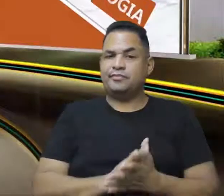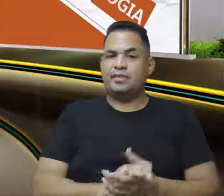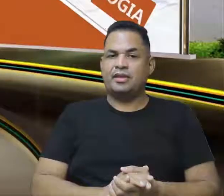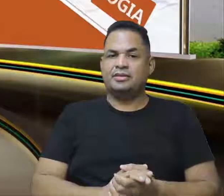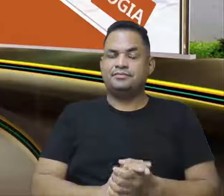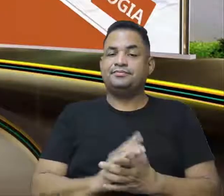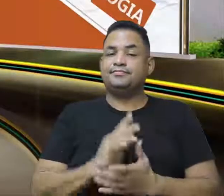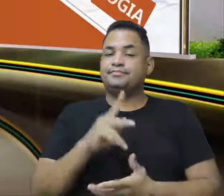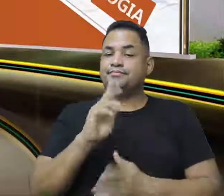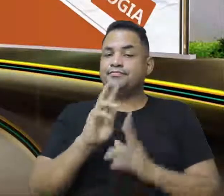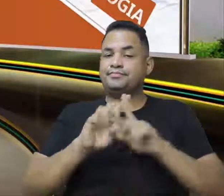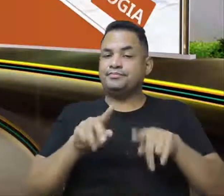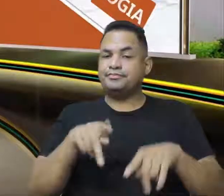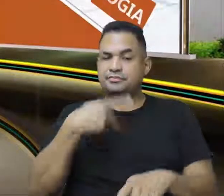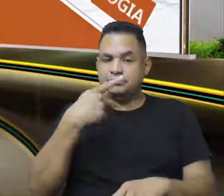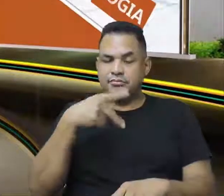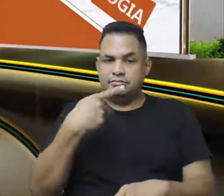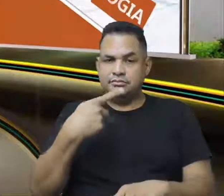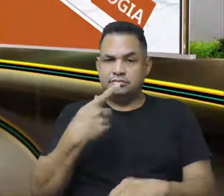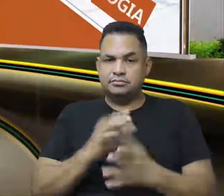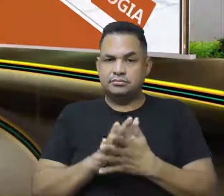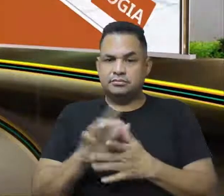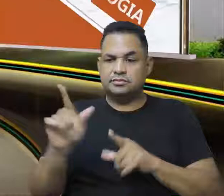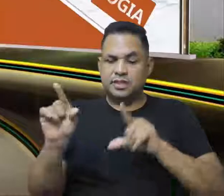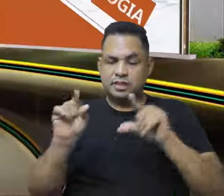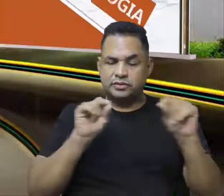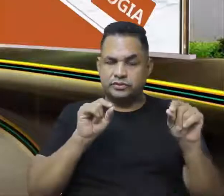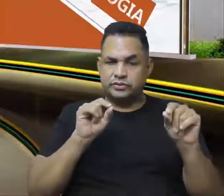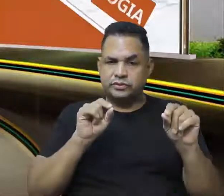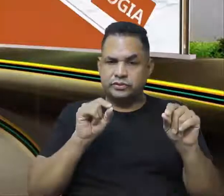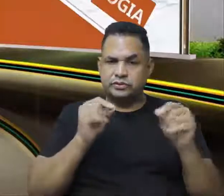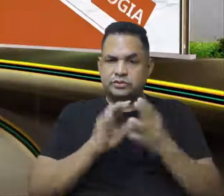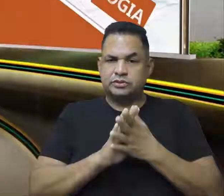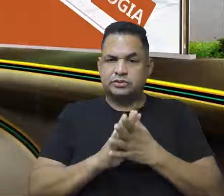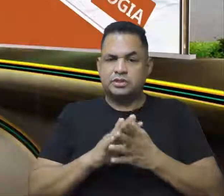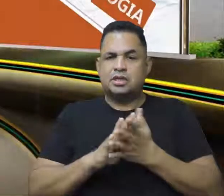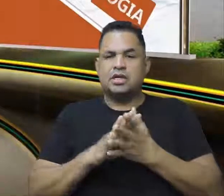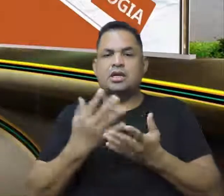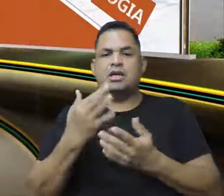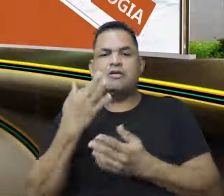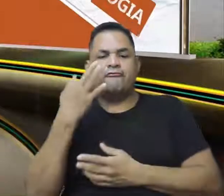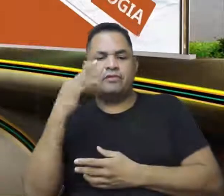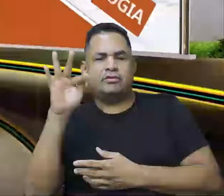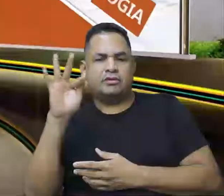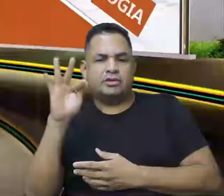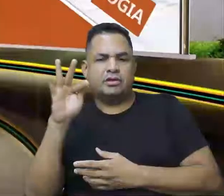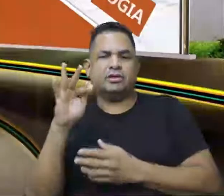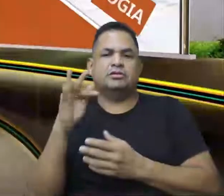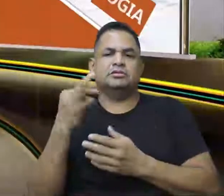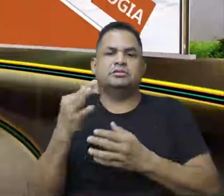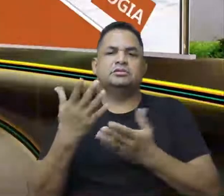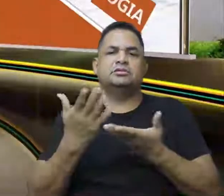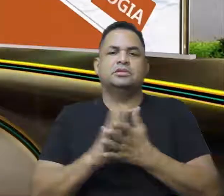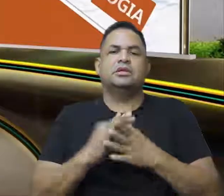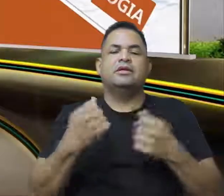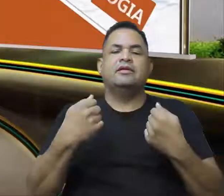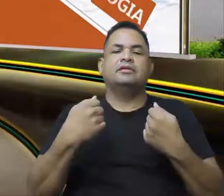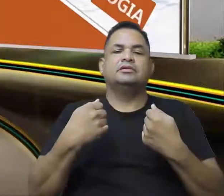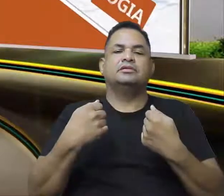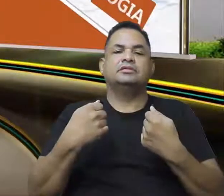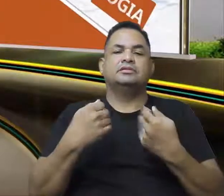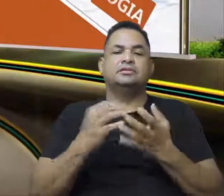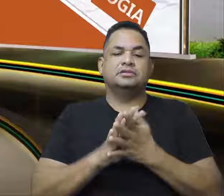eu digo para vocês que se vocês escolherem um caminho ali da universidade, for fazer uma faculdade, vocês vão rever